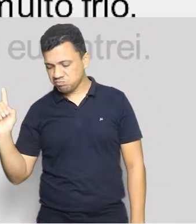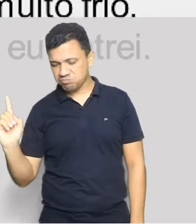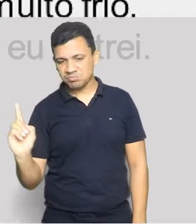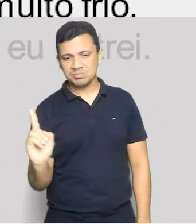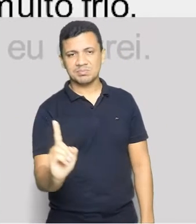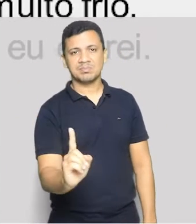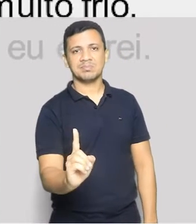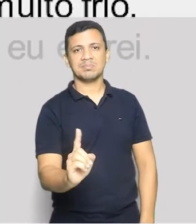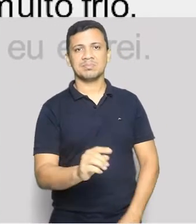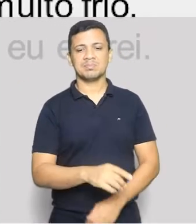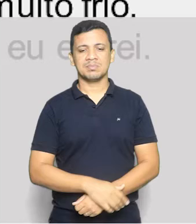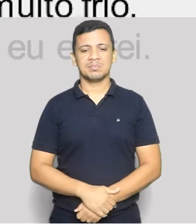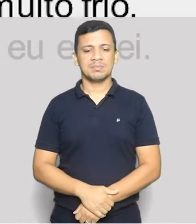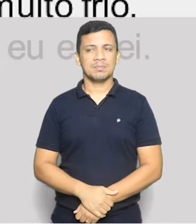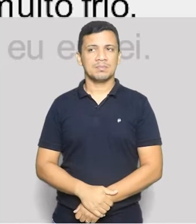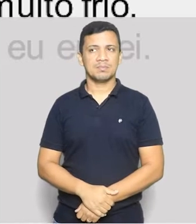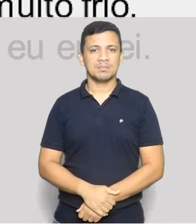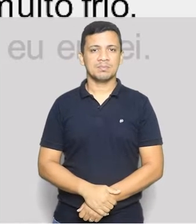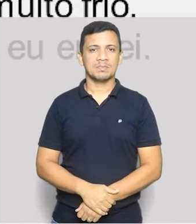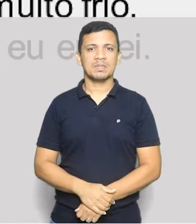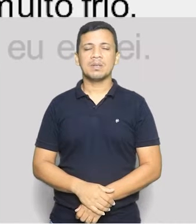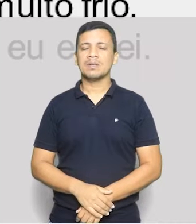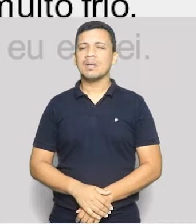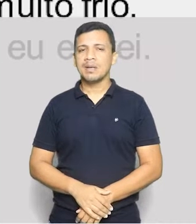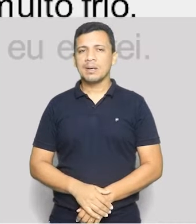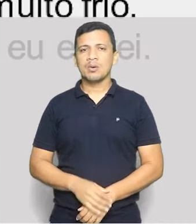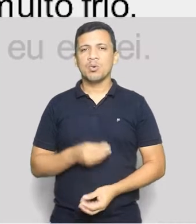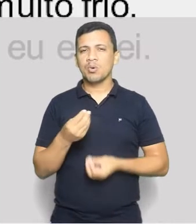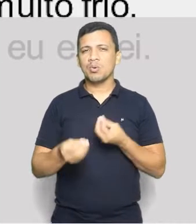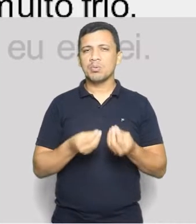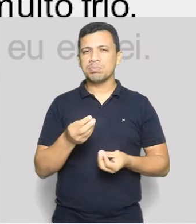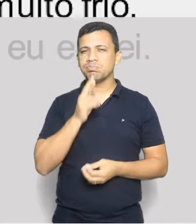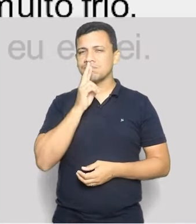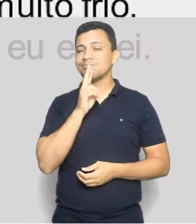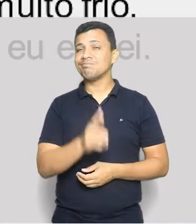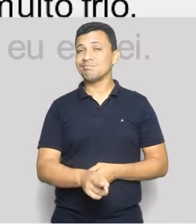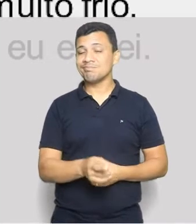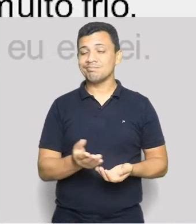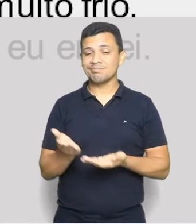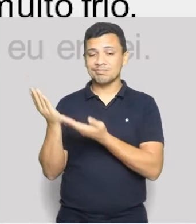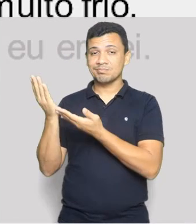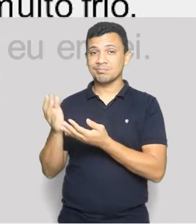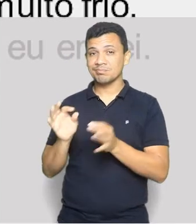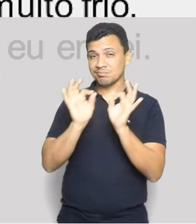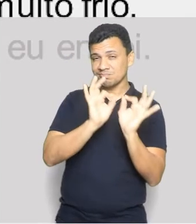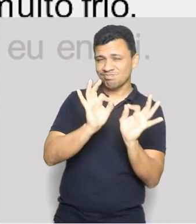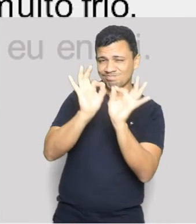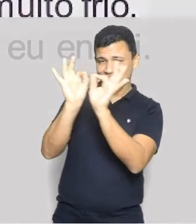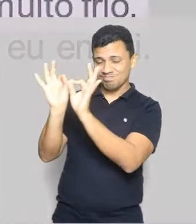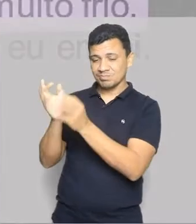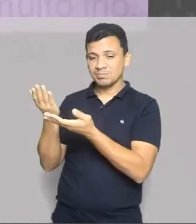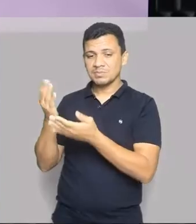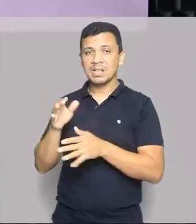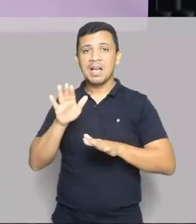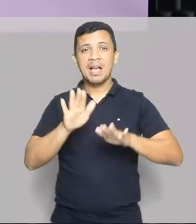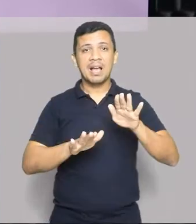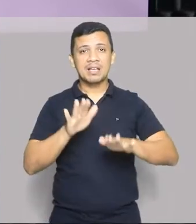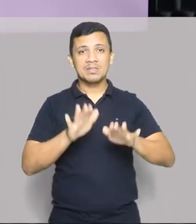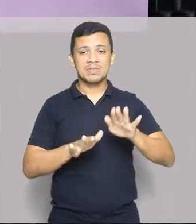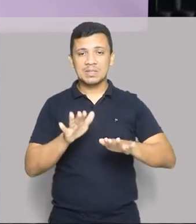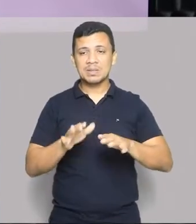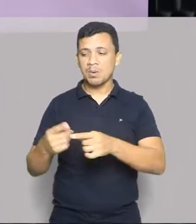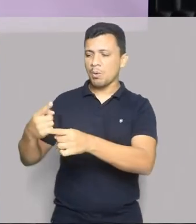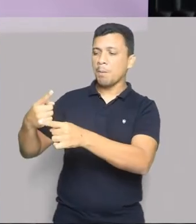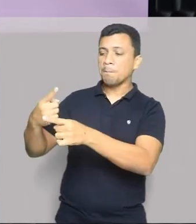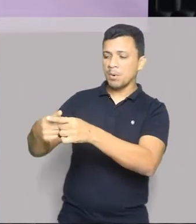só, nós vamos lá na frente explicar melhor, mas de antemão, observem. Às vezes o porquê ele assume um